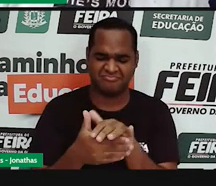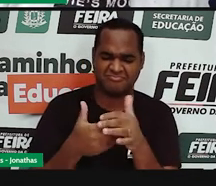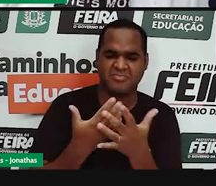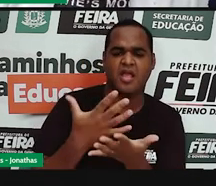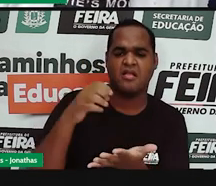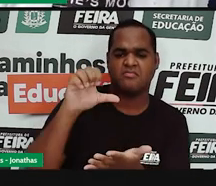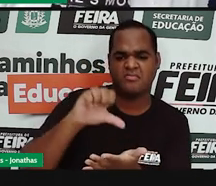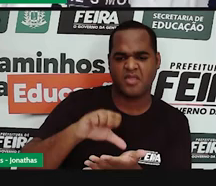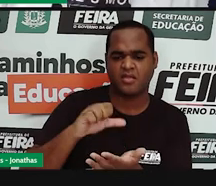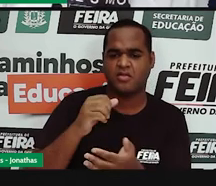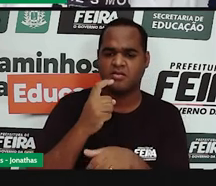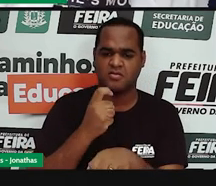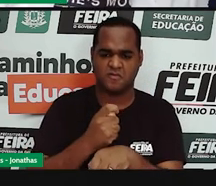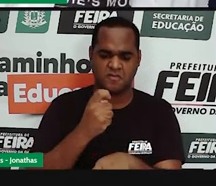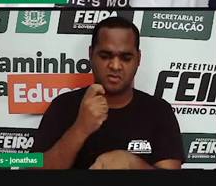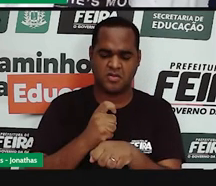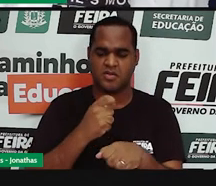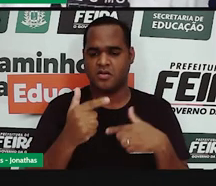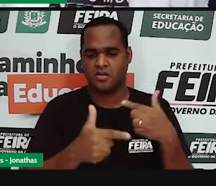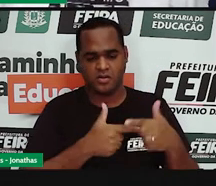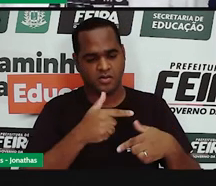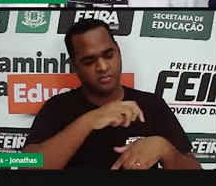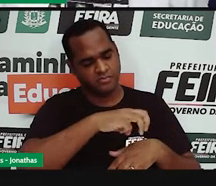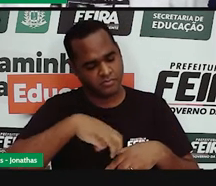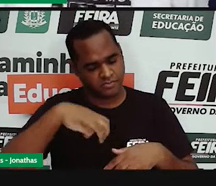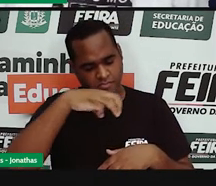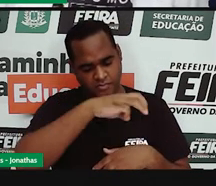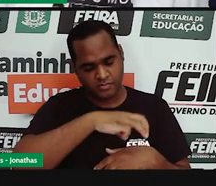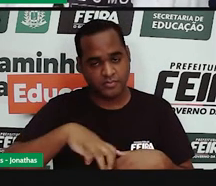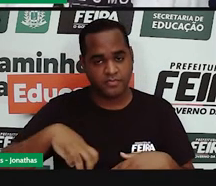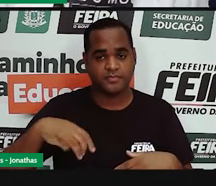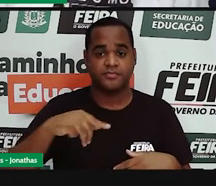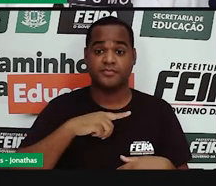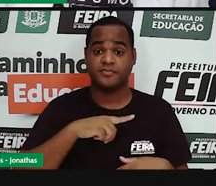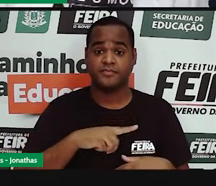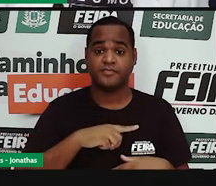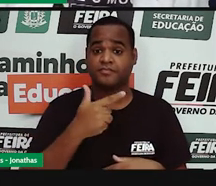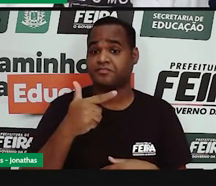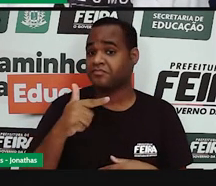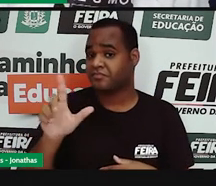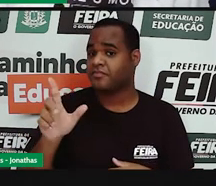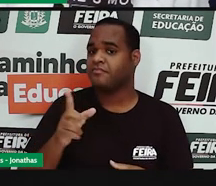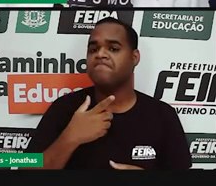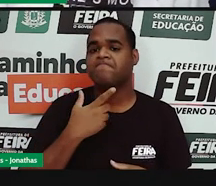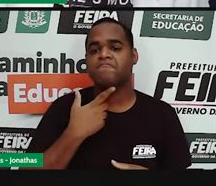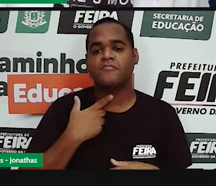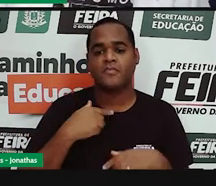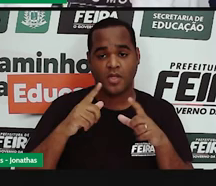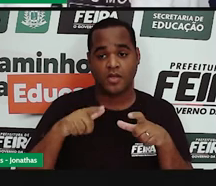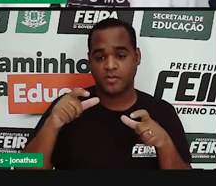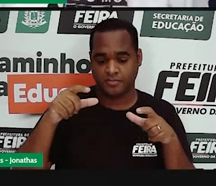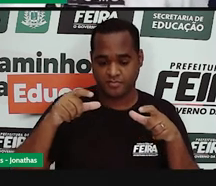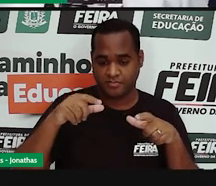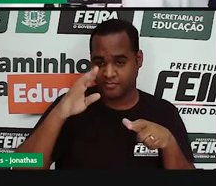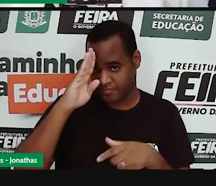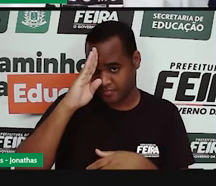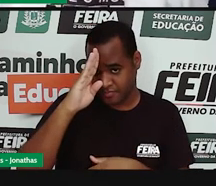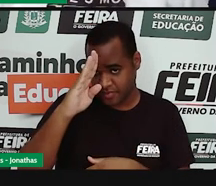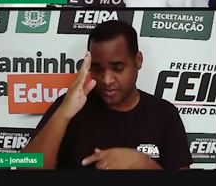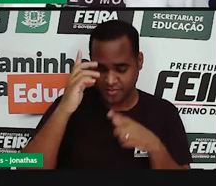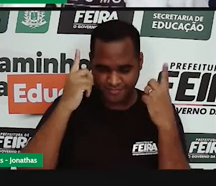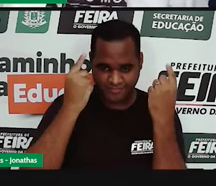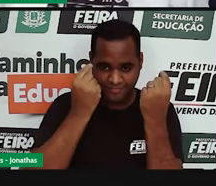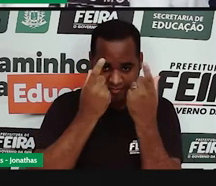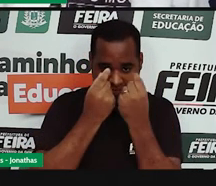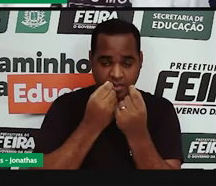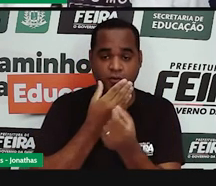trabalhos mais duros, da agricultura, não. Que o dever, principalmente na Grécia, que o dever do homem